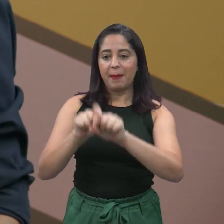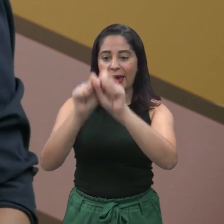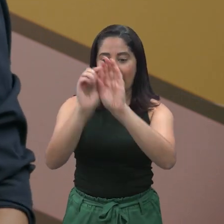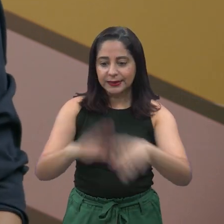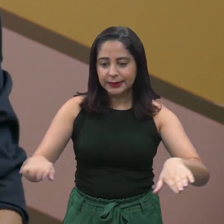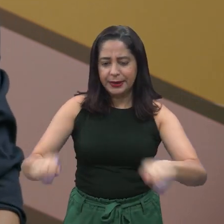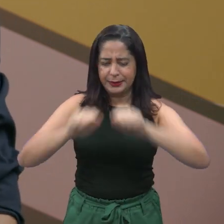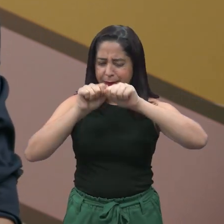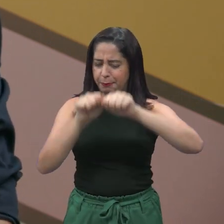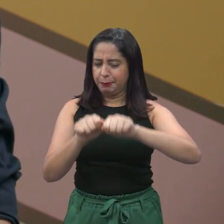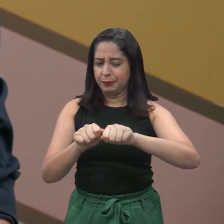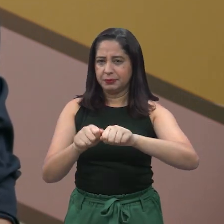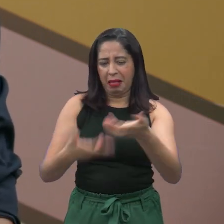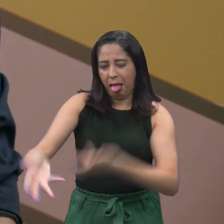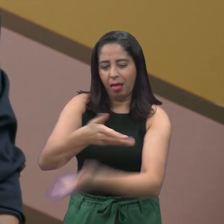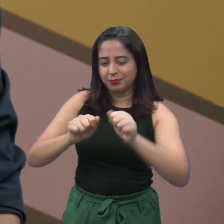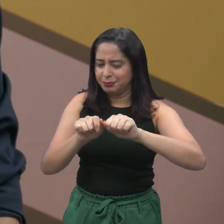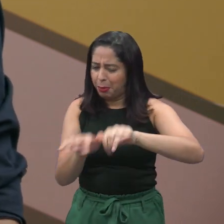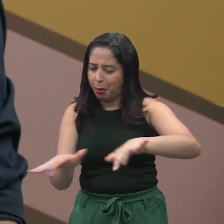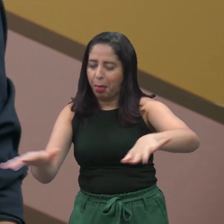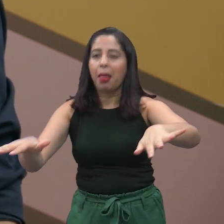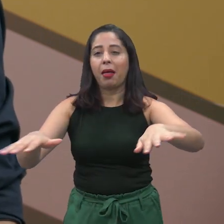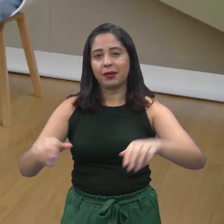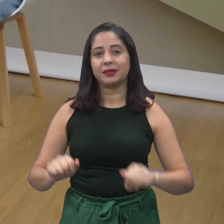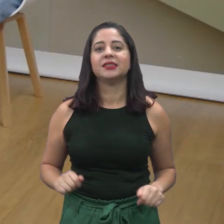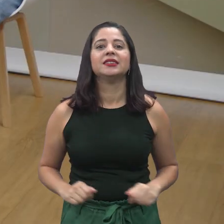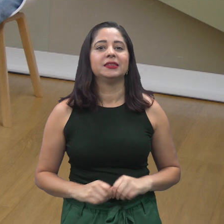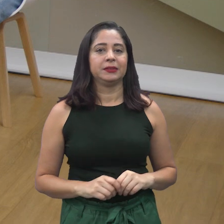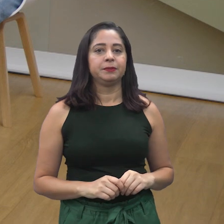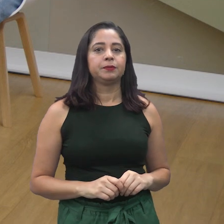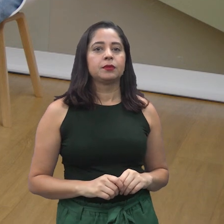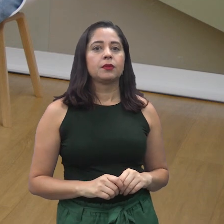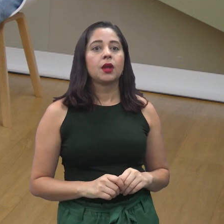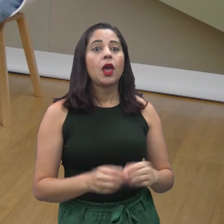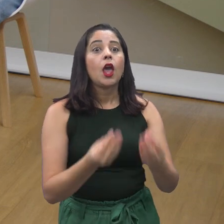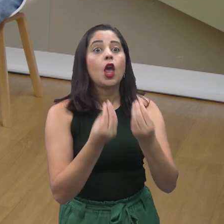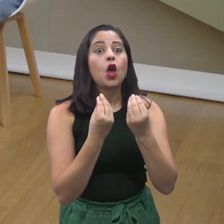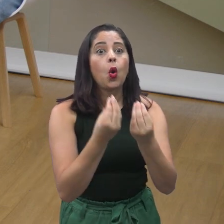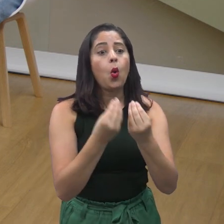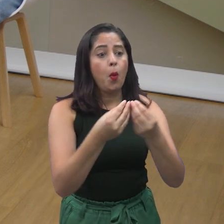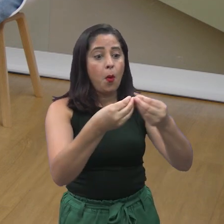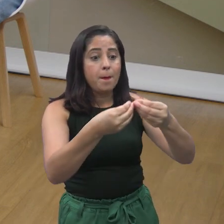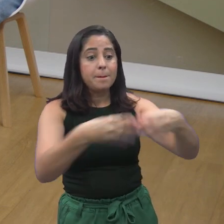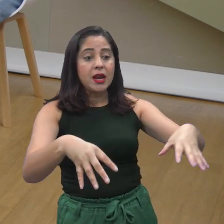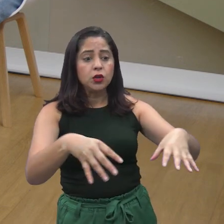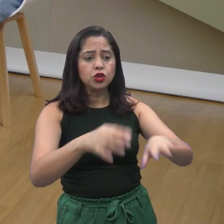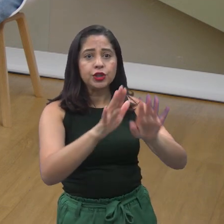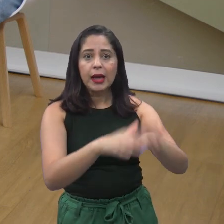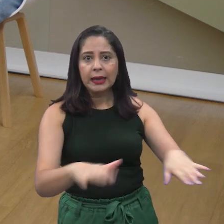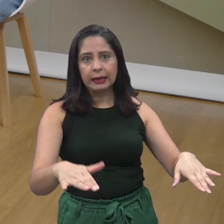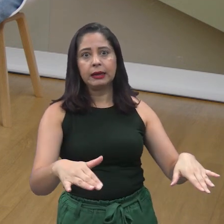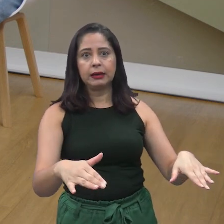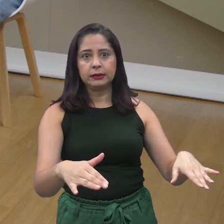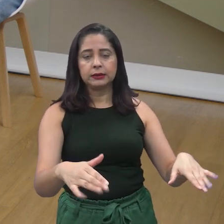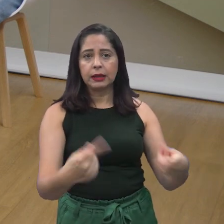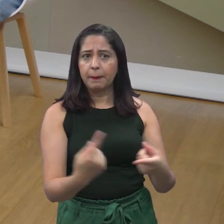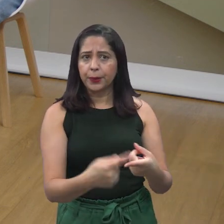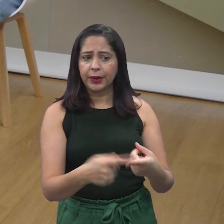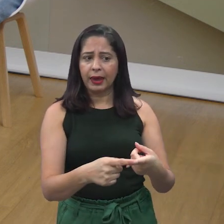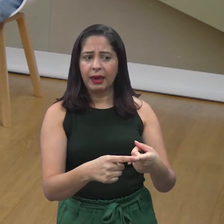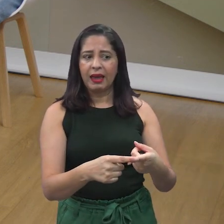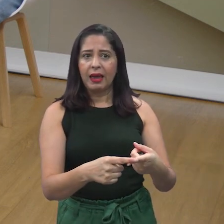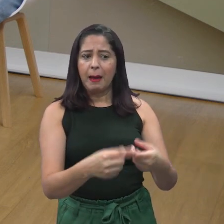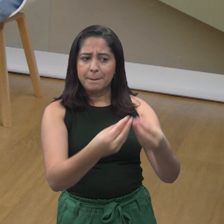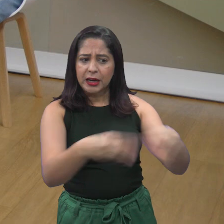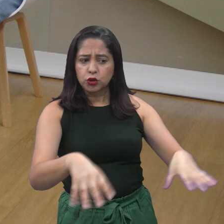crianças, principalmente no ambiente escolar. Entendi, doutor. E como que essas doenças afetam ali o contexto escolar das crianças? Imagino que até influencia no